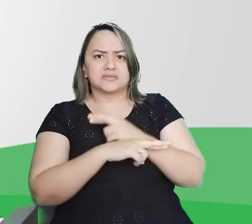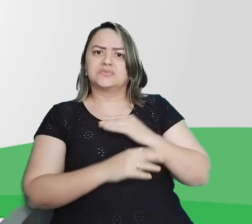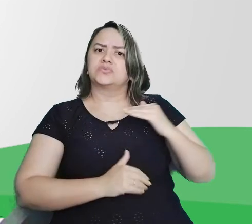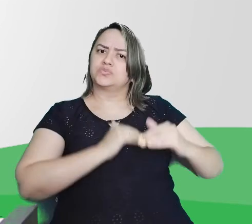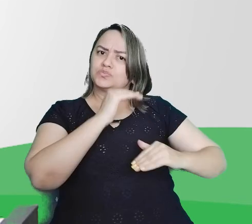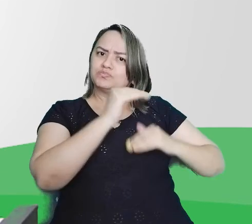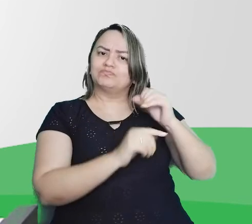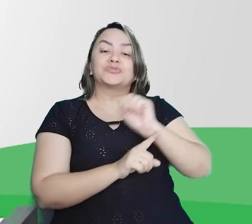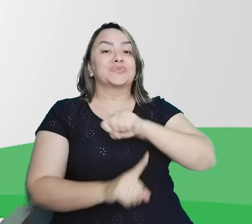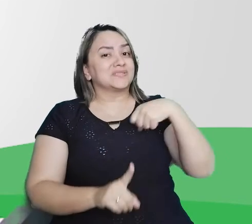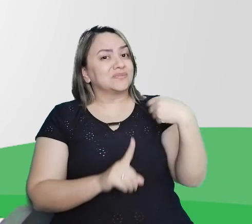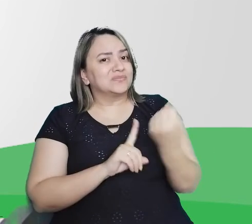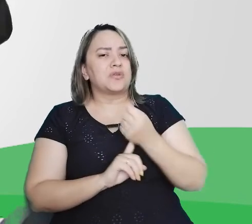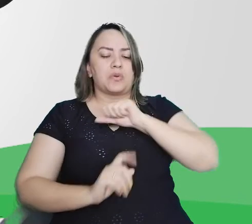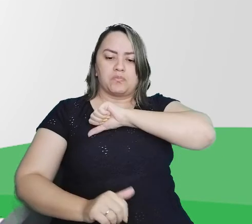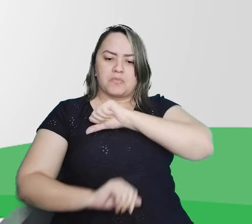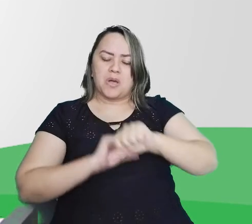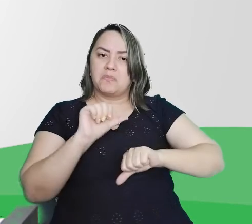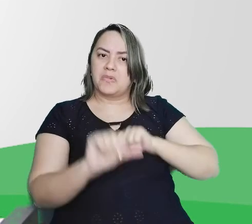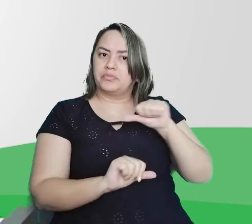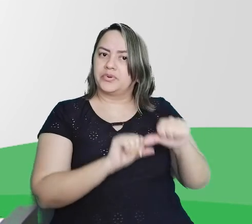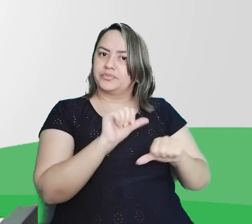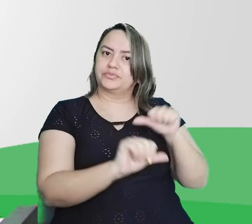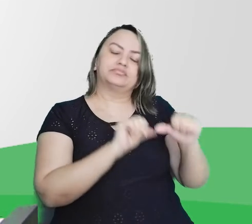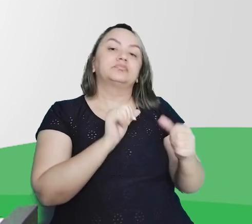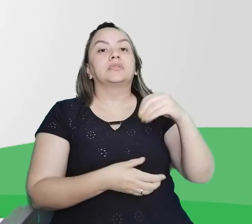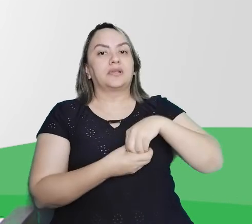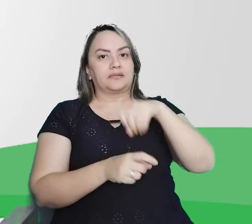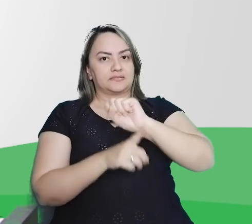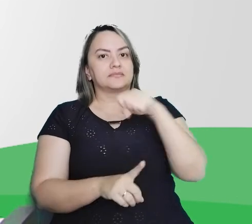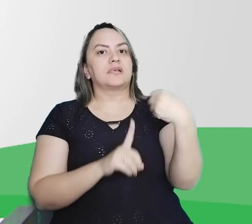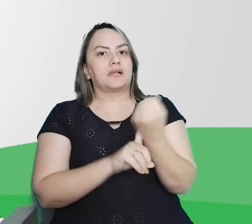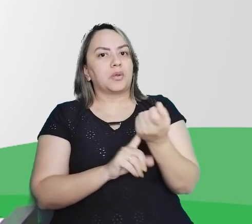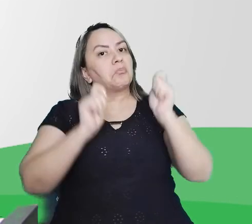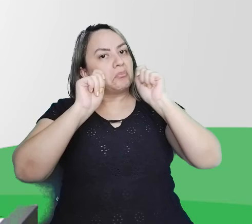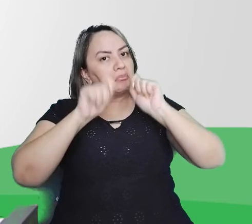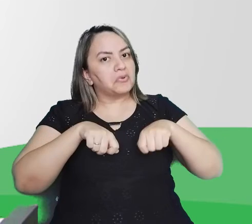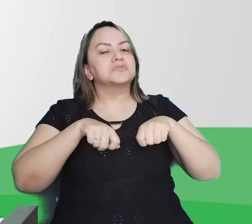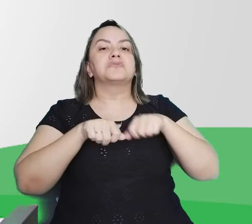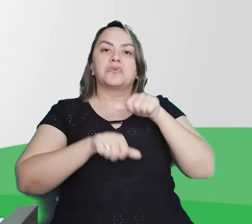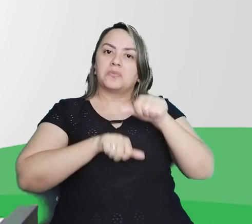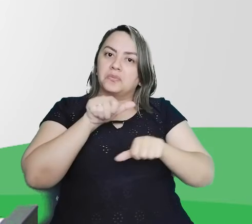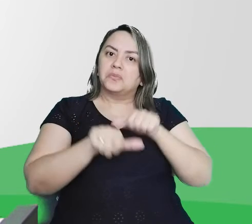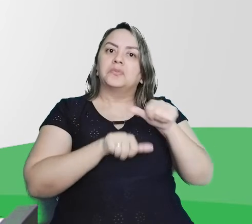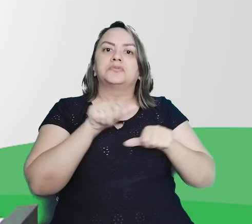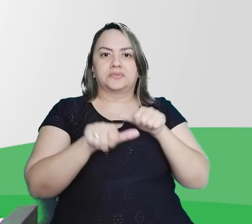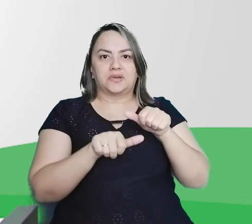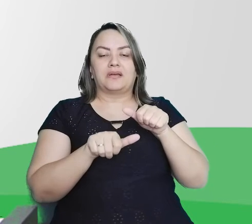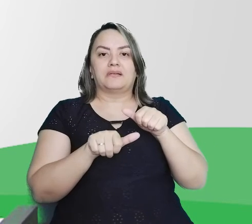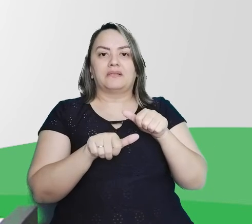seja, como algo que se transforma e que pode ser feito e refeito pelas pessoas